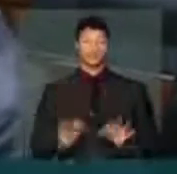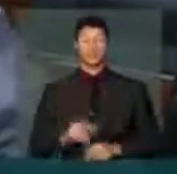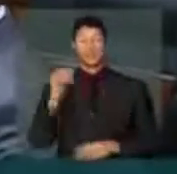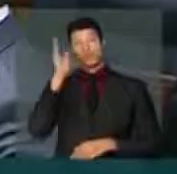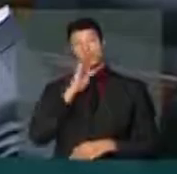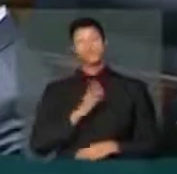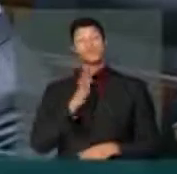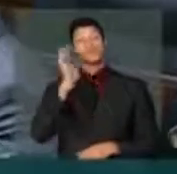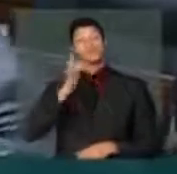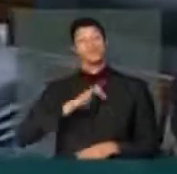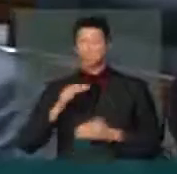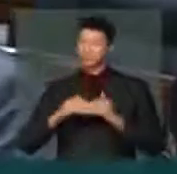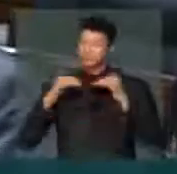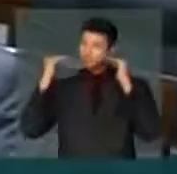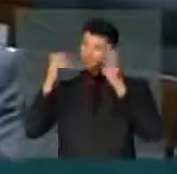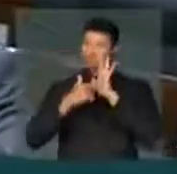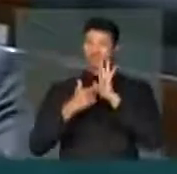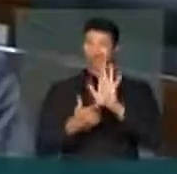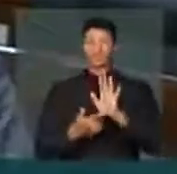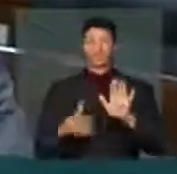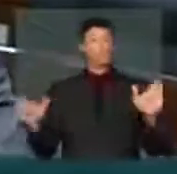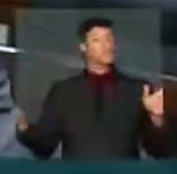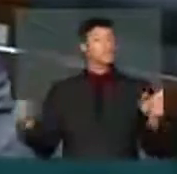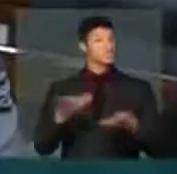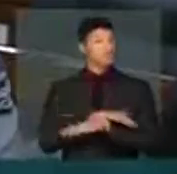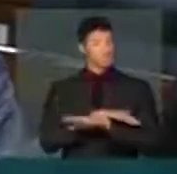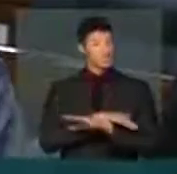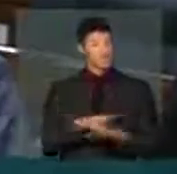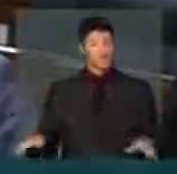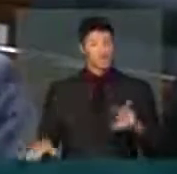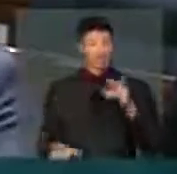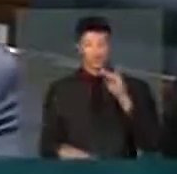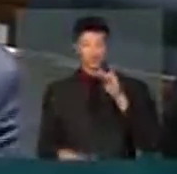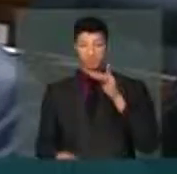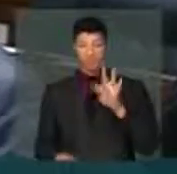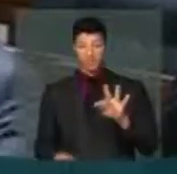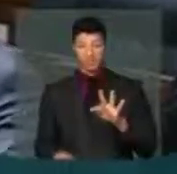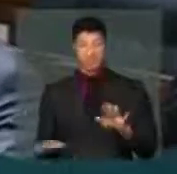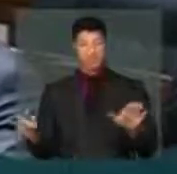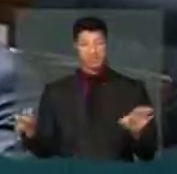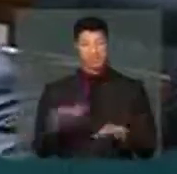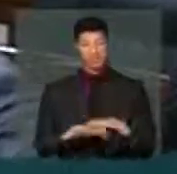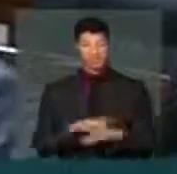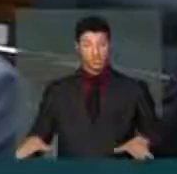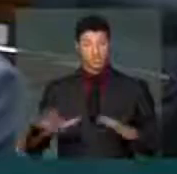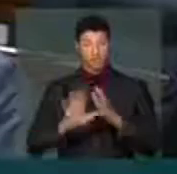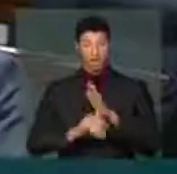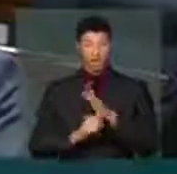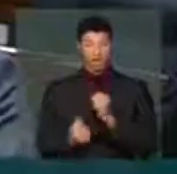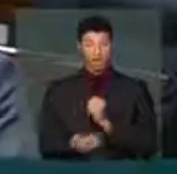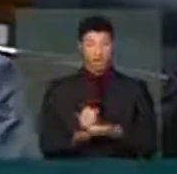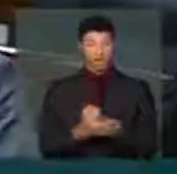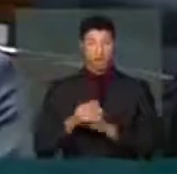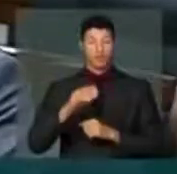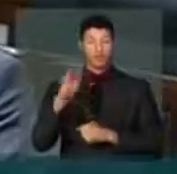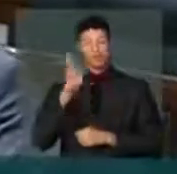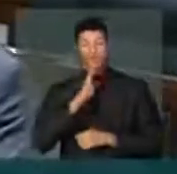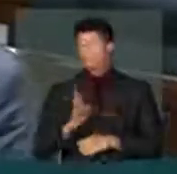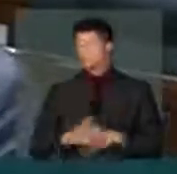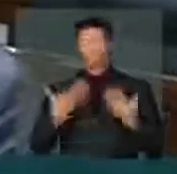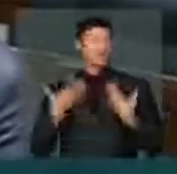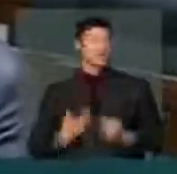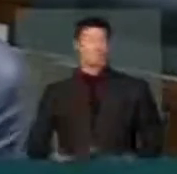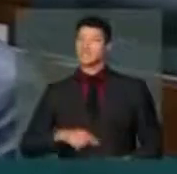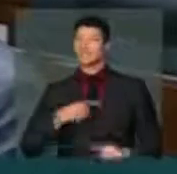o Brasil já ter dado esse sinal. Chega de PT, chega de corrupção. O Brasil não